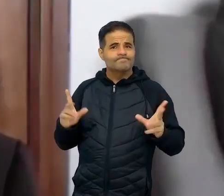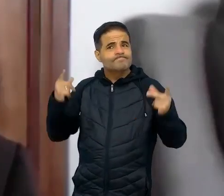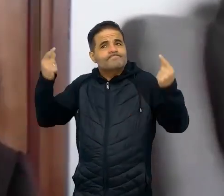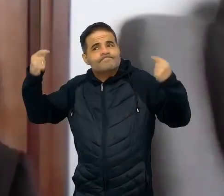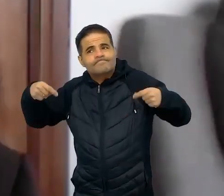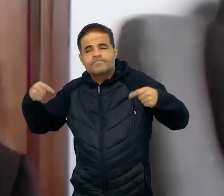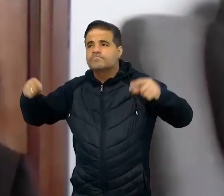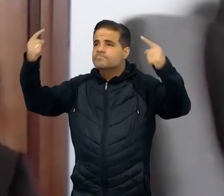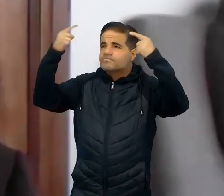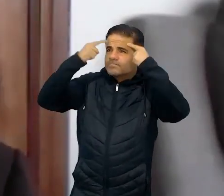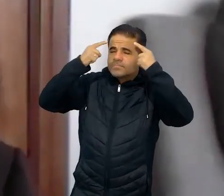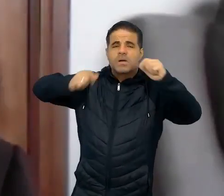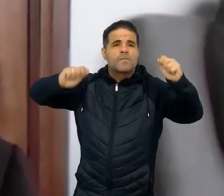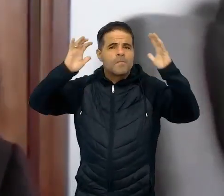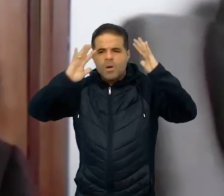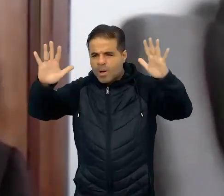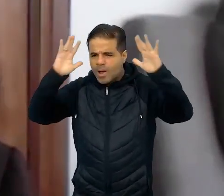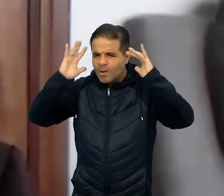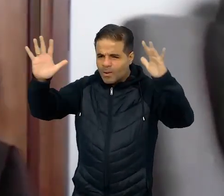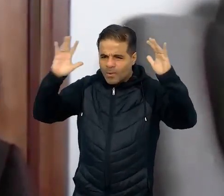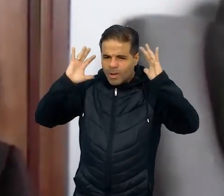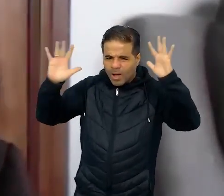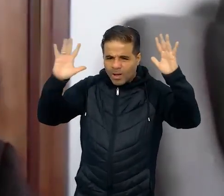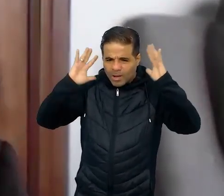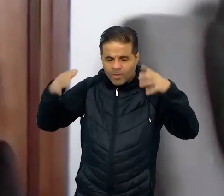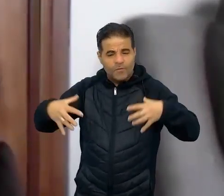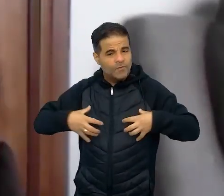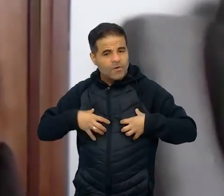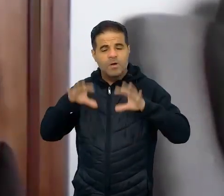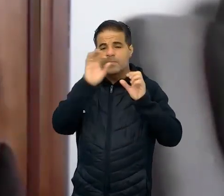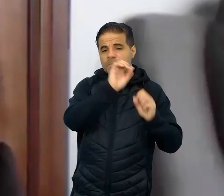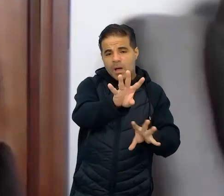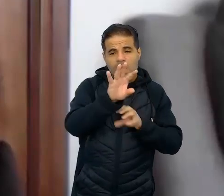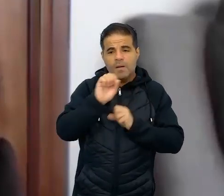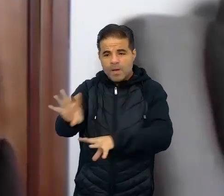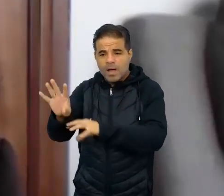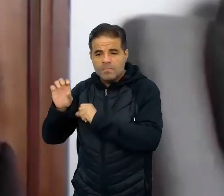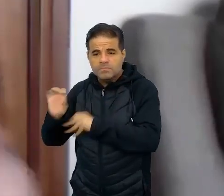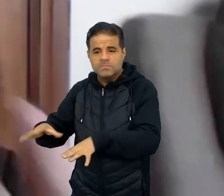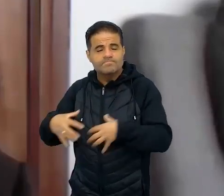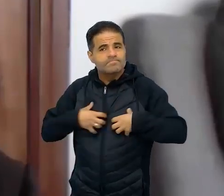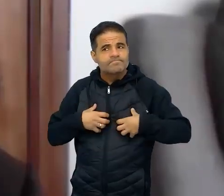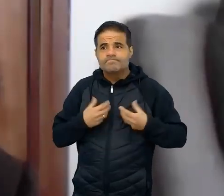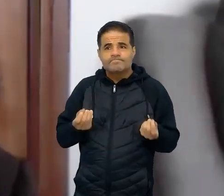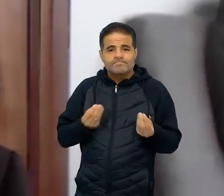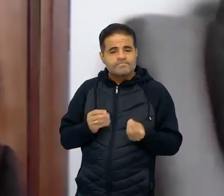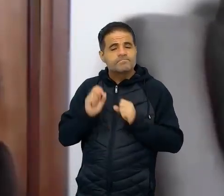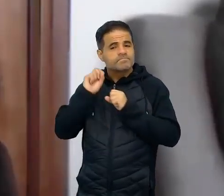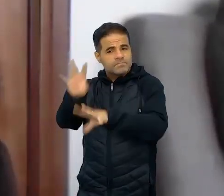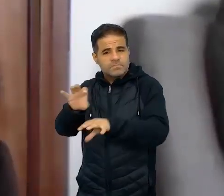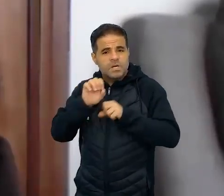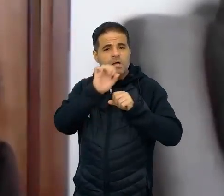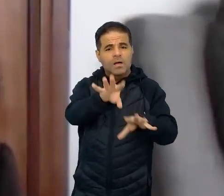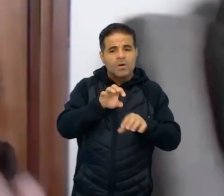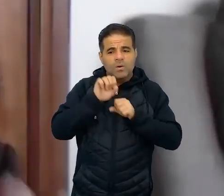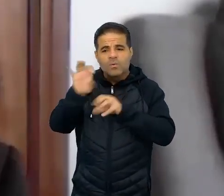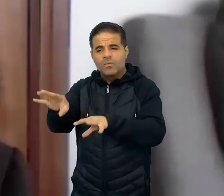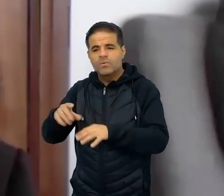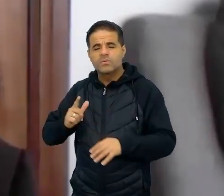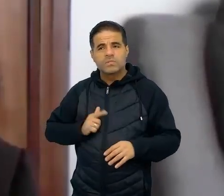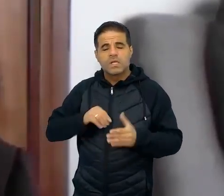sempre pensar em formas de ensinar, né? Maneiras de ensinar.